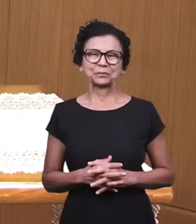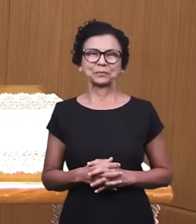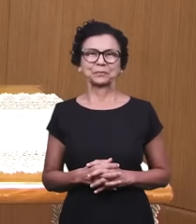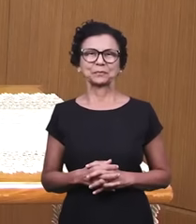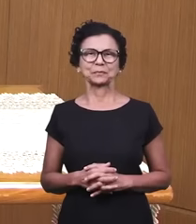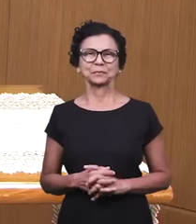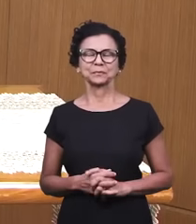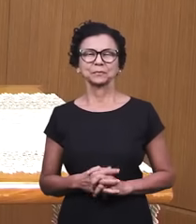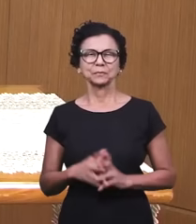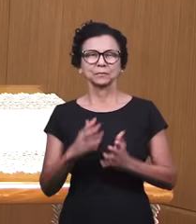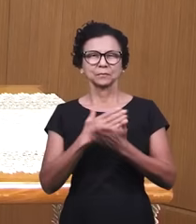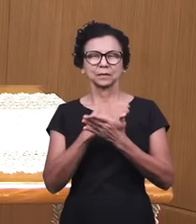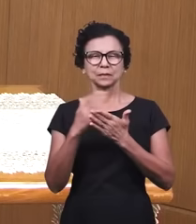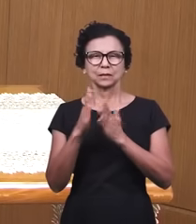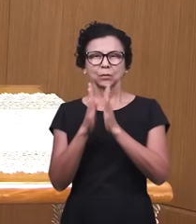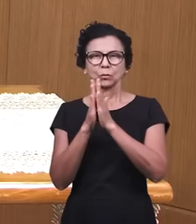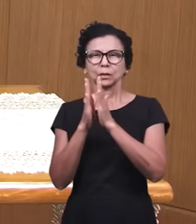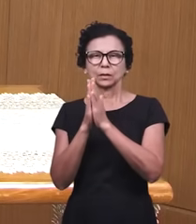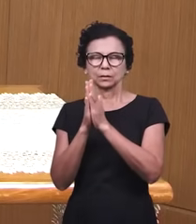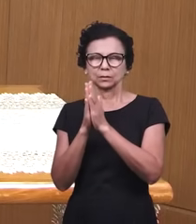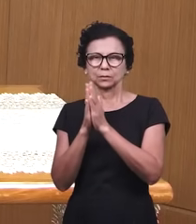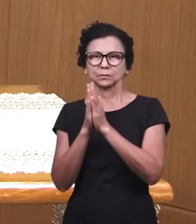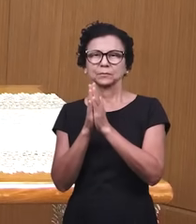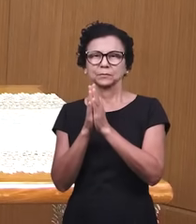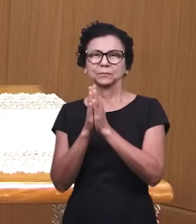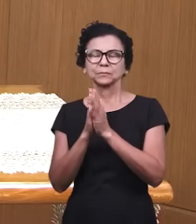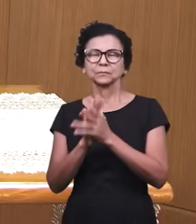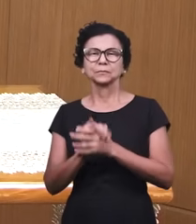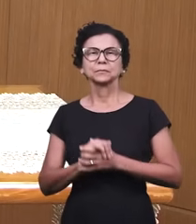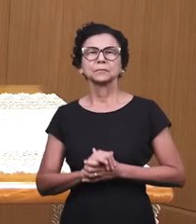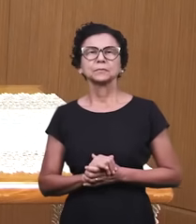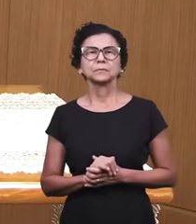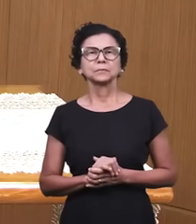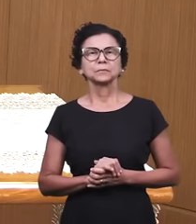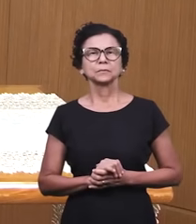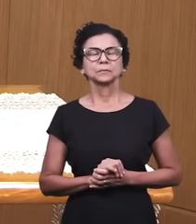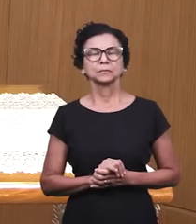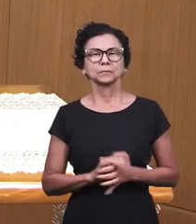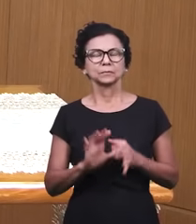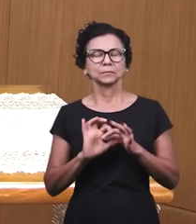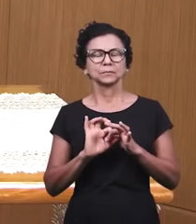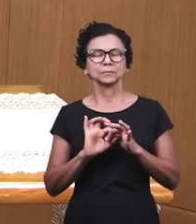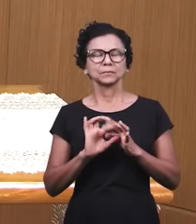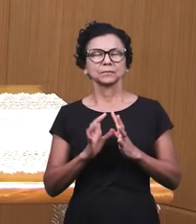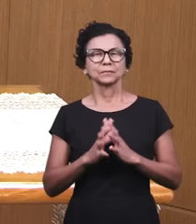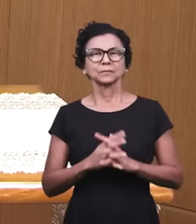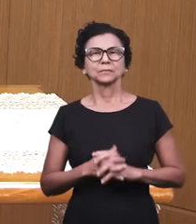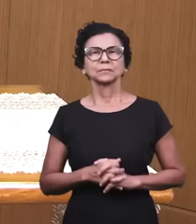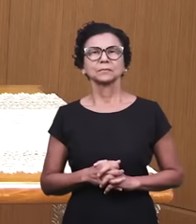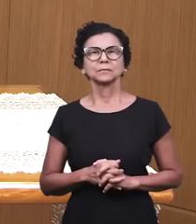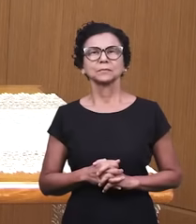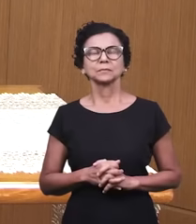para entrarmos diante da presença do Senhor, clamando pelo sangue de Jesus. Feche os seus olhos.